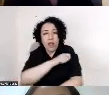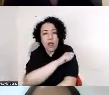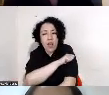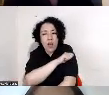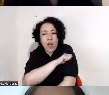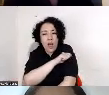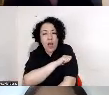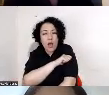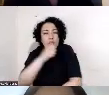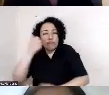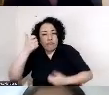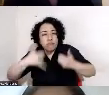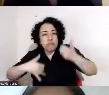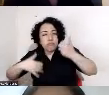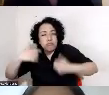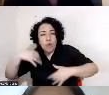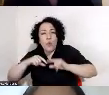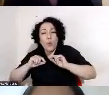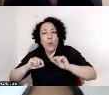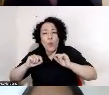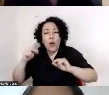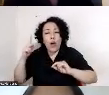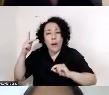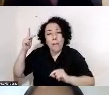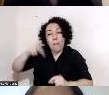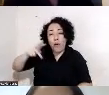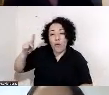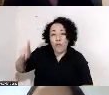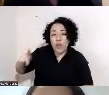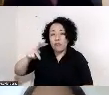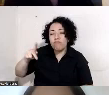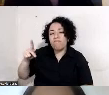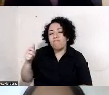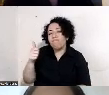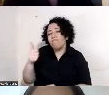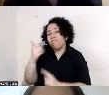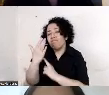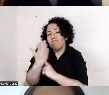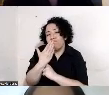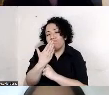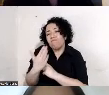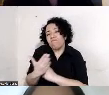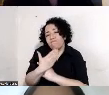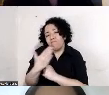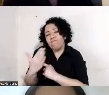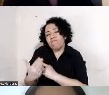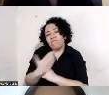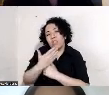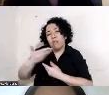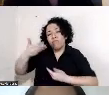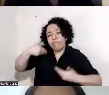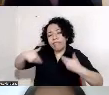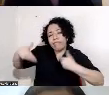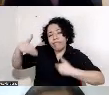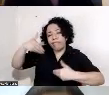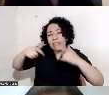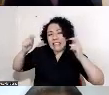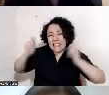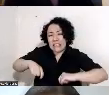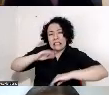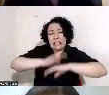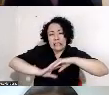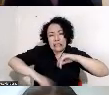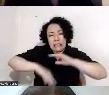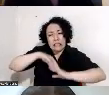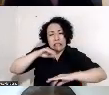a importância de um professor. A importância de um professor dar tempo para esses alunos desenvolverem essas habilidades. O comentário